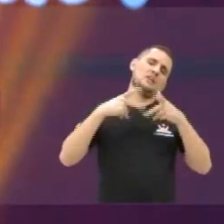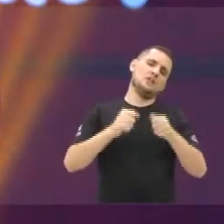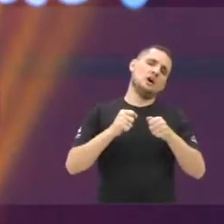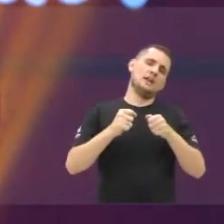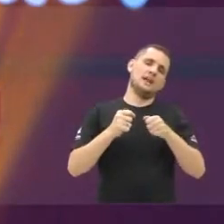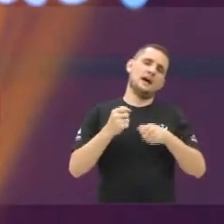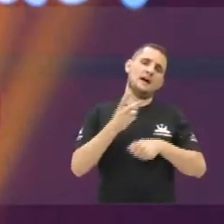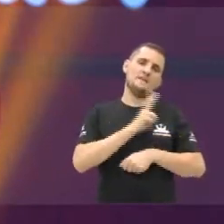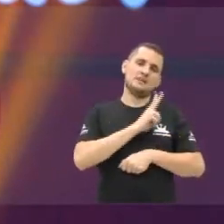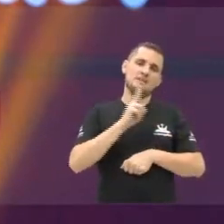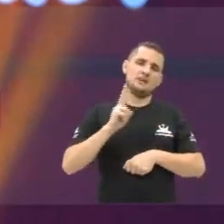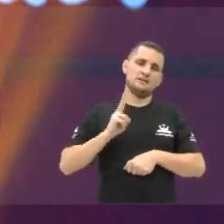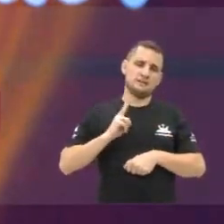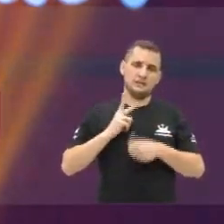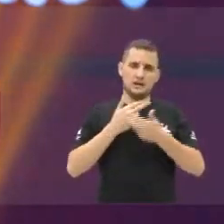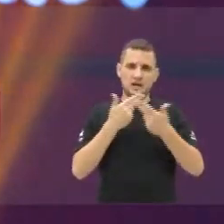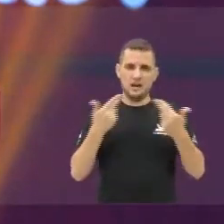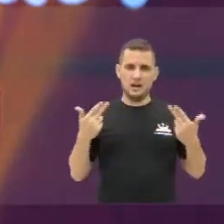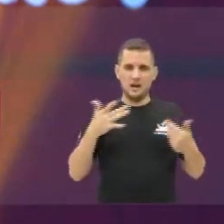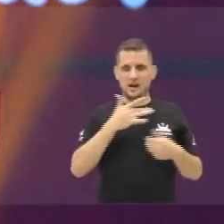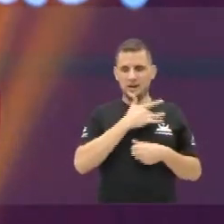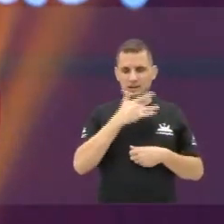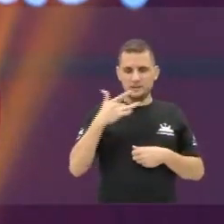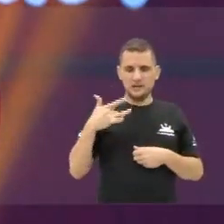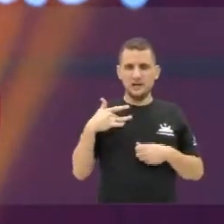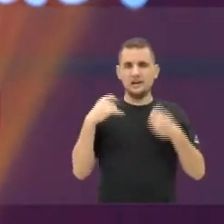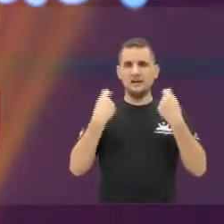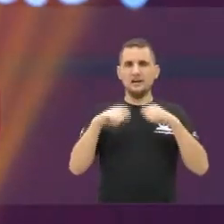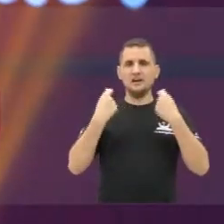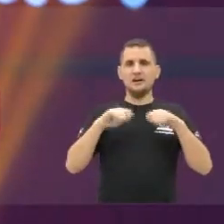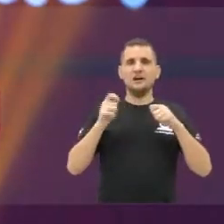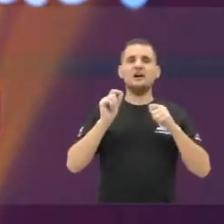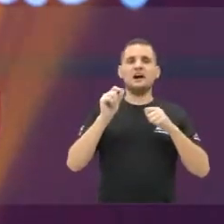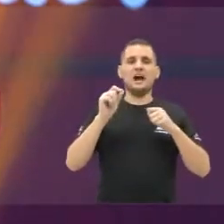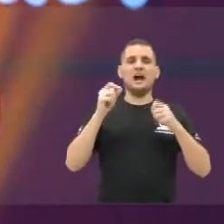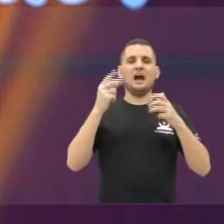Ele teve que voltar a recompor a sua energia mental.